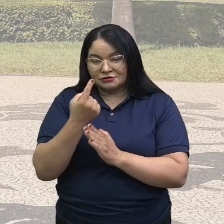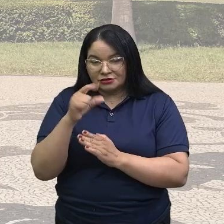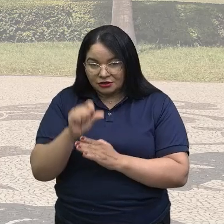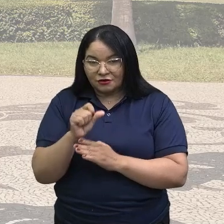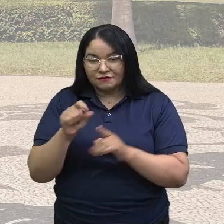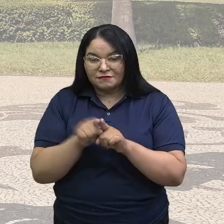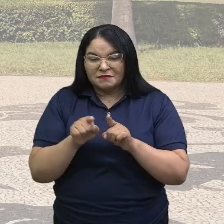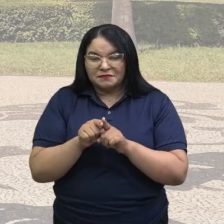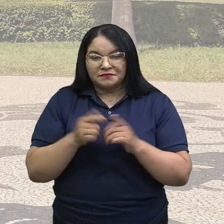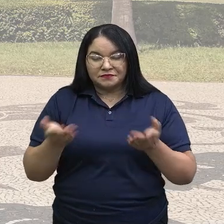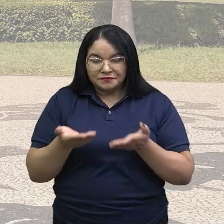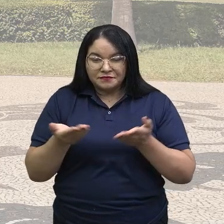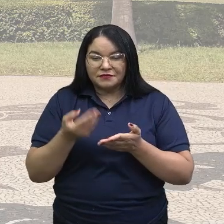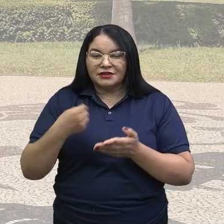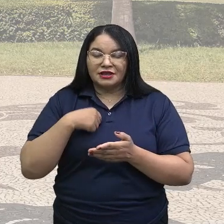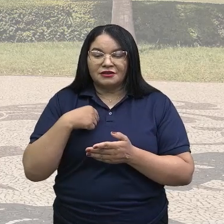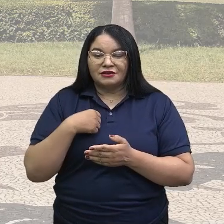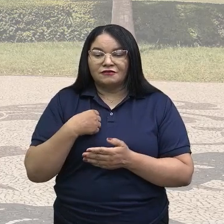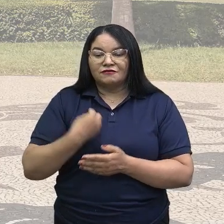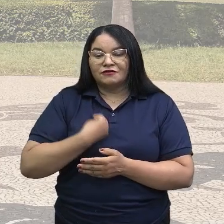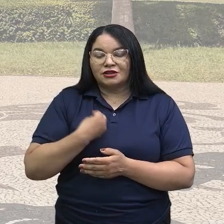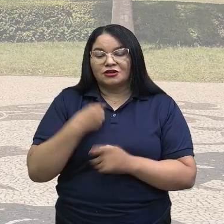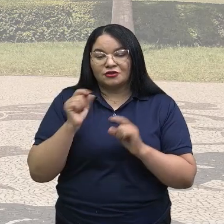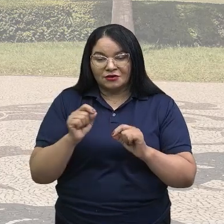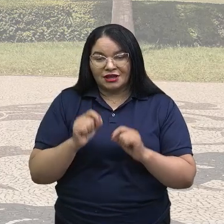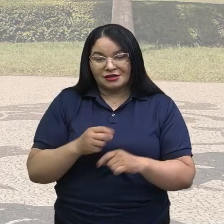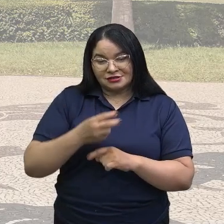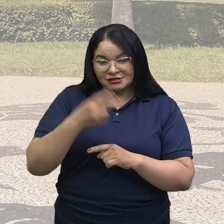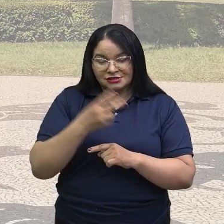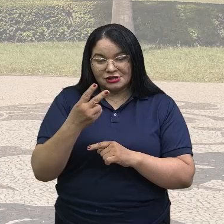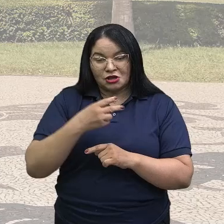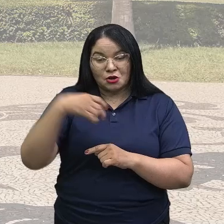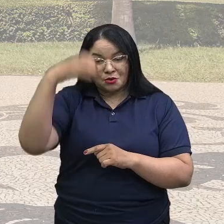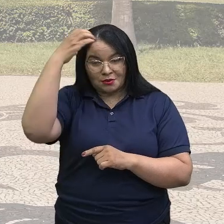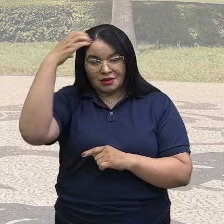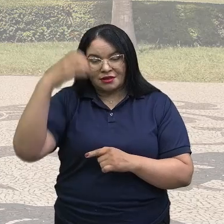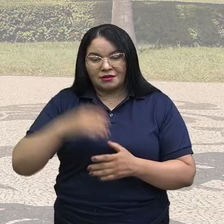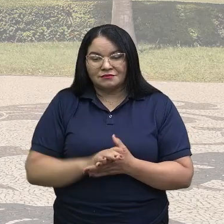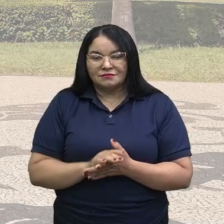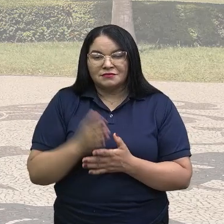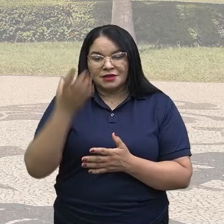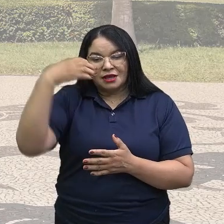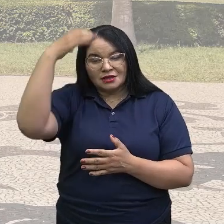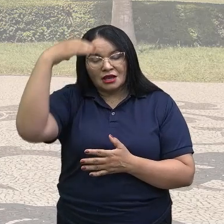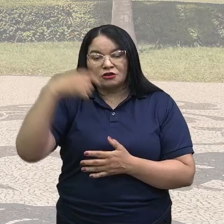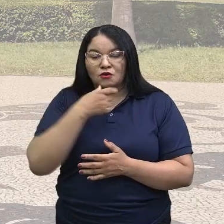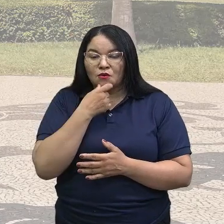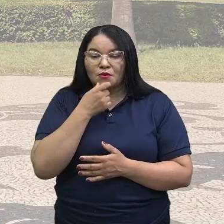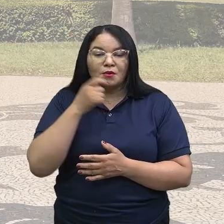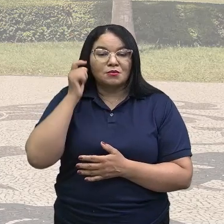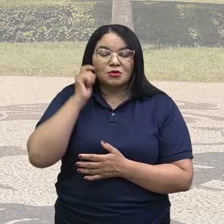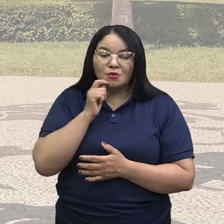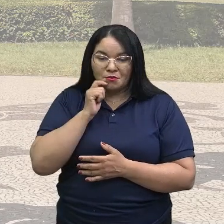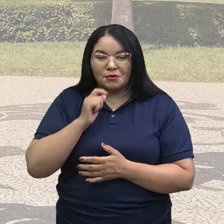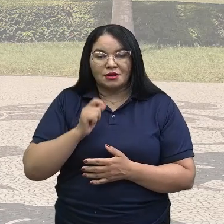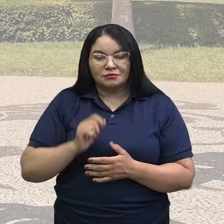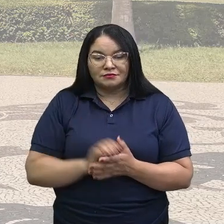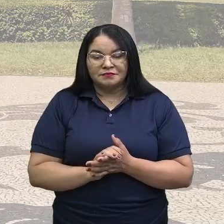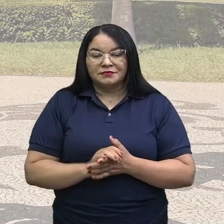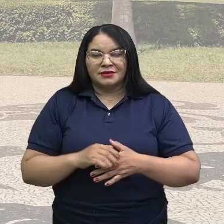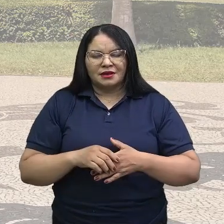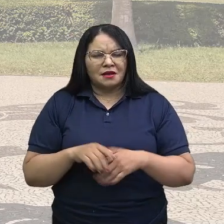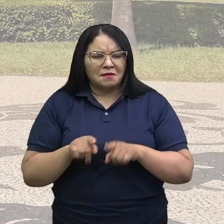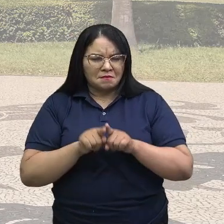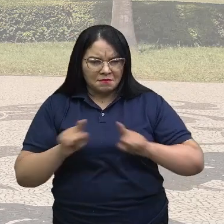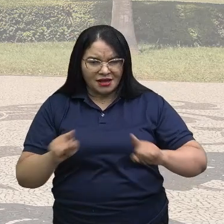nacional a gente está vivendo o chamado Segundo Reinado, ou seja, o reinado de Dom Pedro II. Professor,